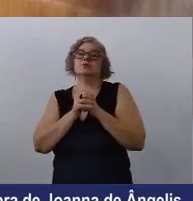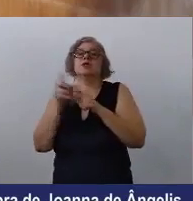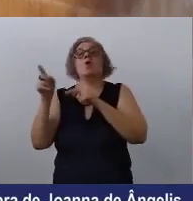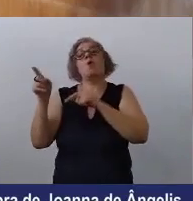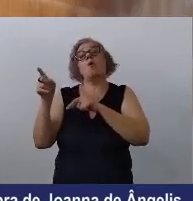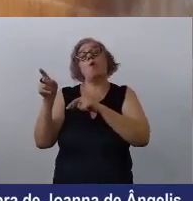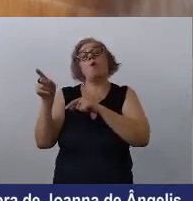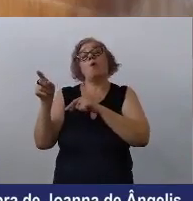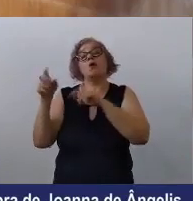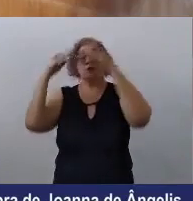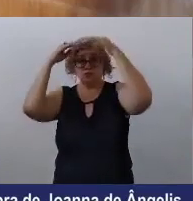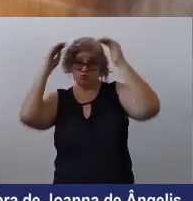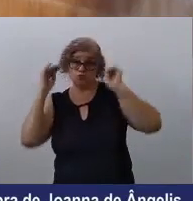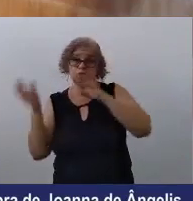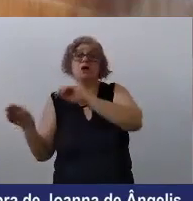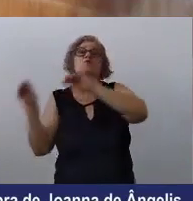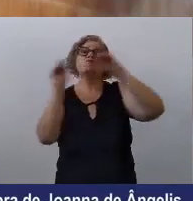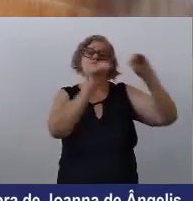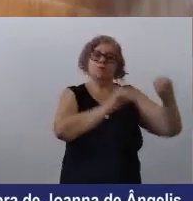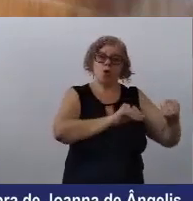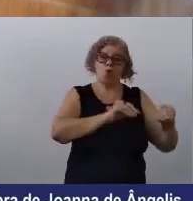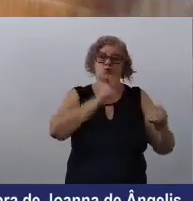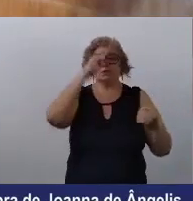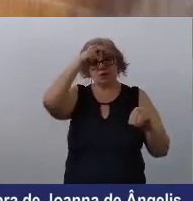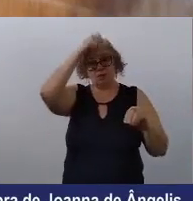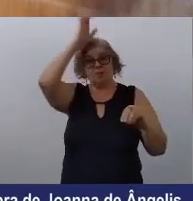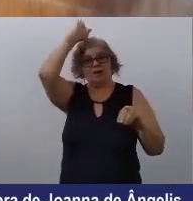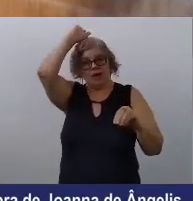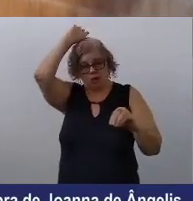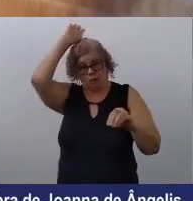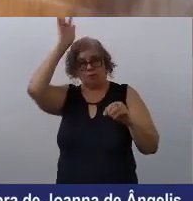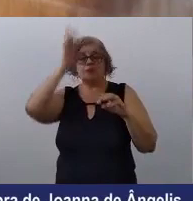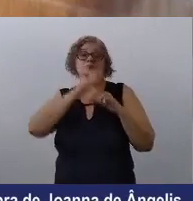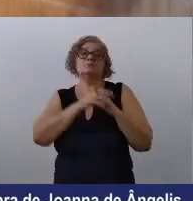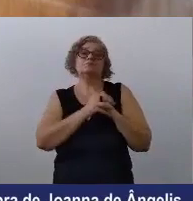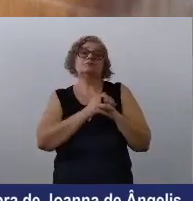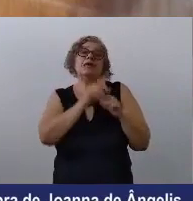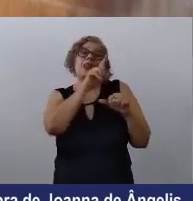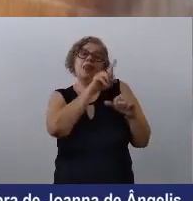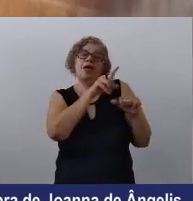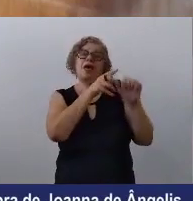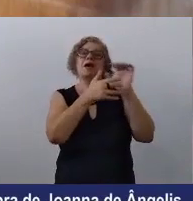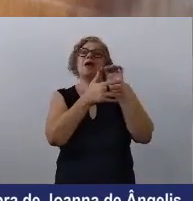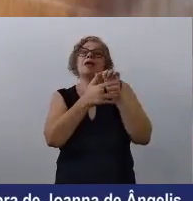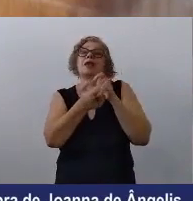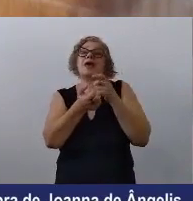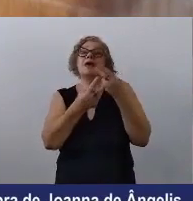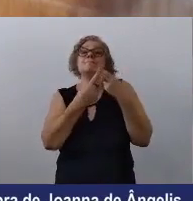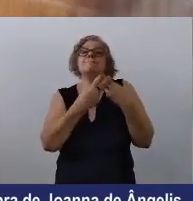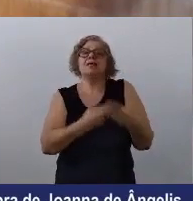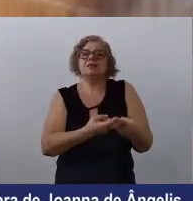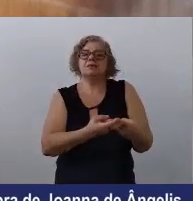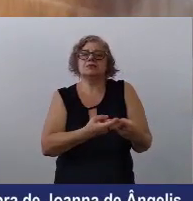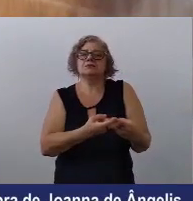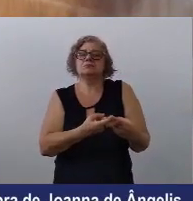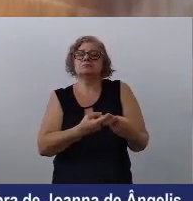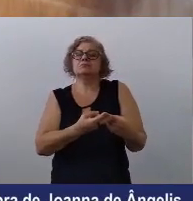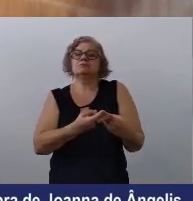então para Roma, retornando à sua pátria, e ali é presa